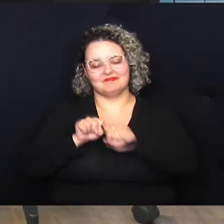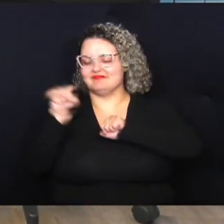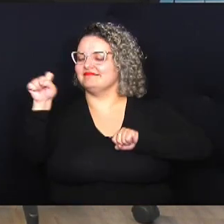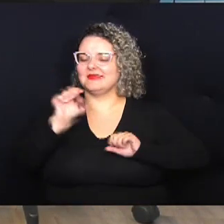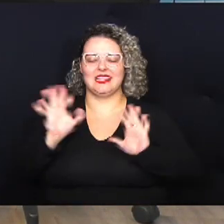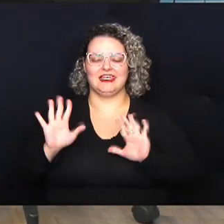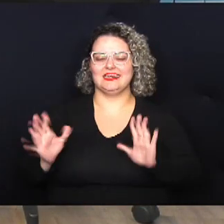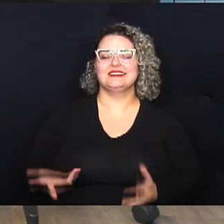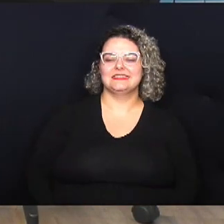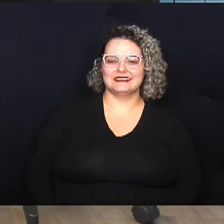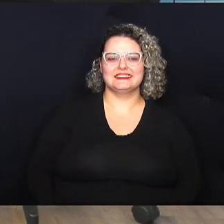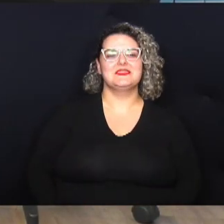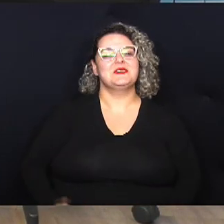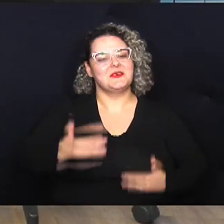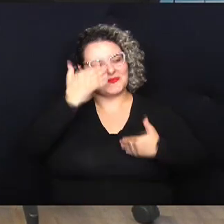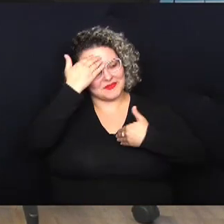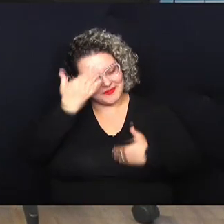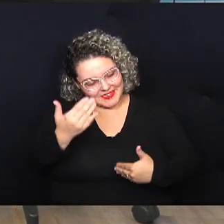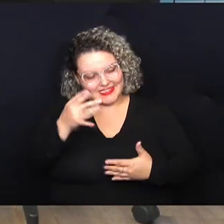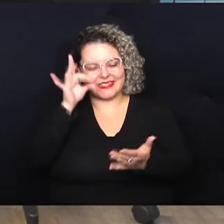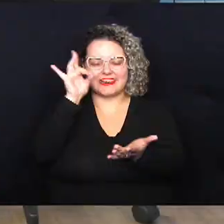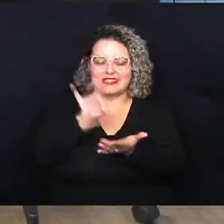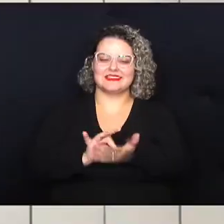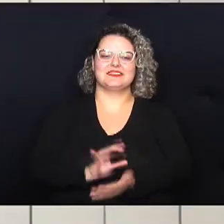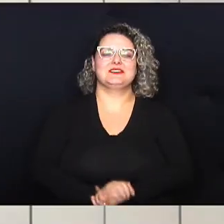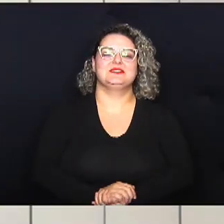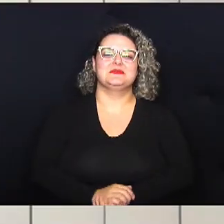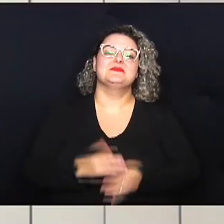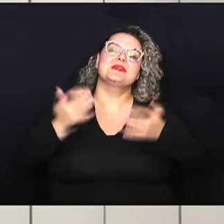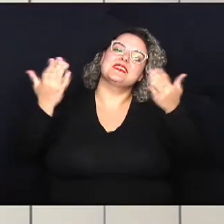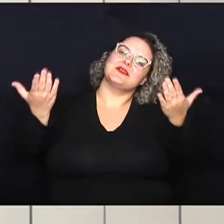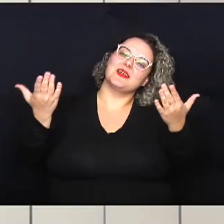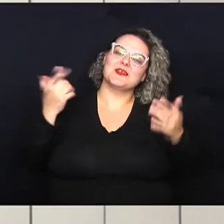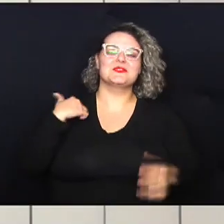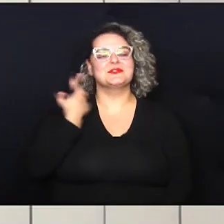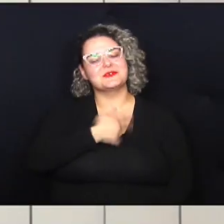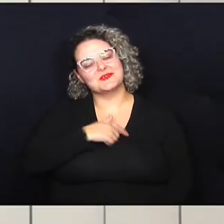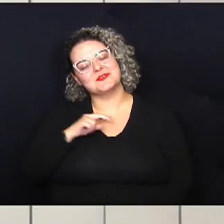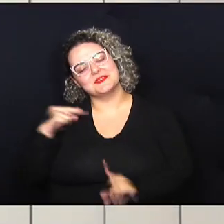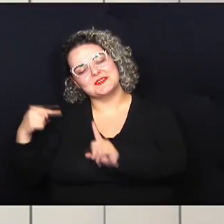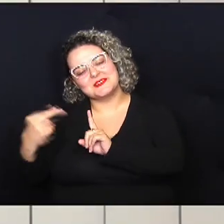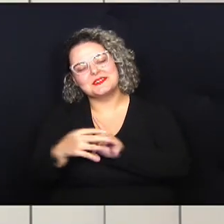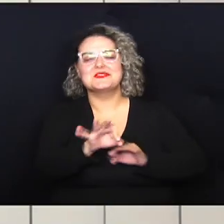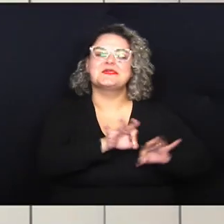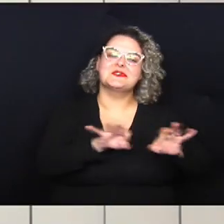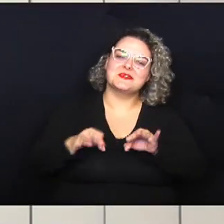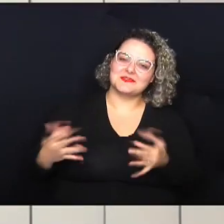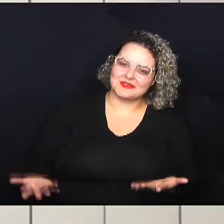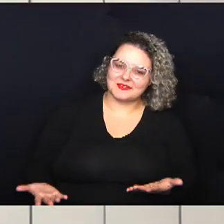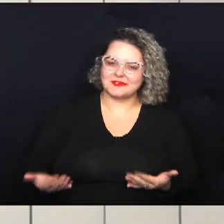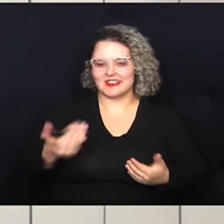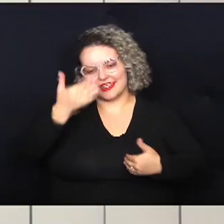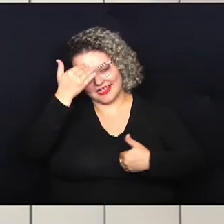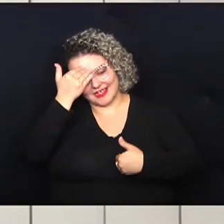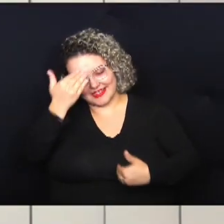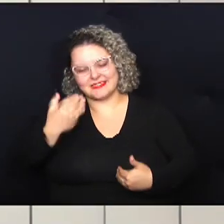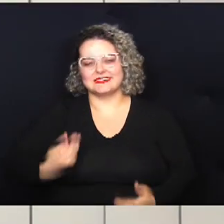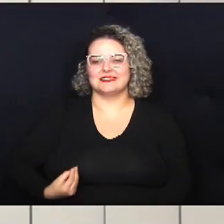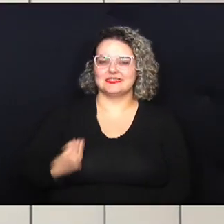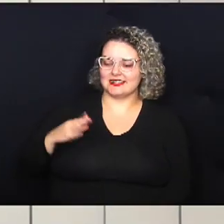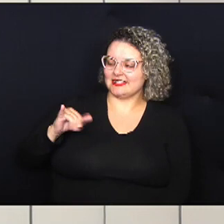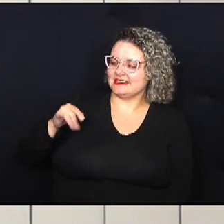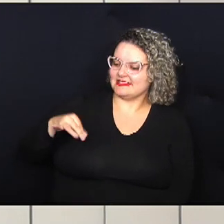mesmo. Muito obrigada, tá? Obrigada, gratidão. Gente, esse foi o nosso ponto de vista. Agradeço a presença da Cíntia